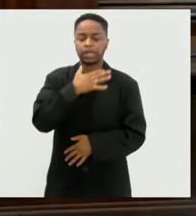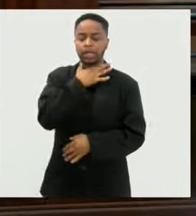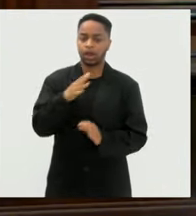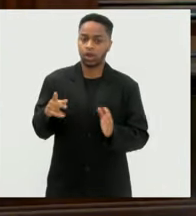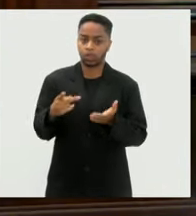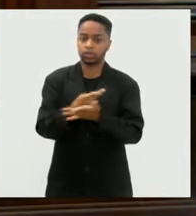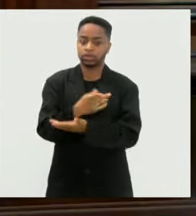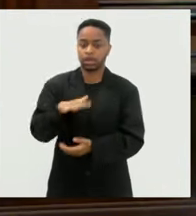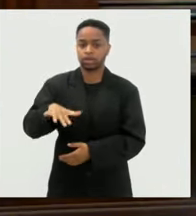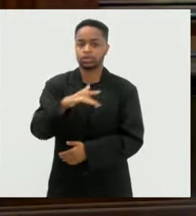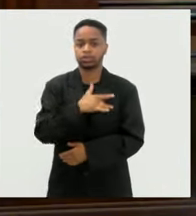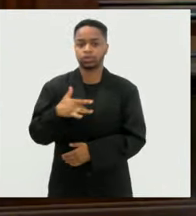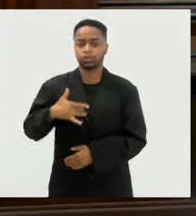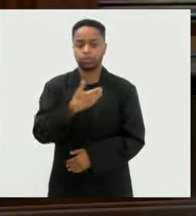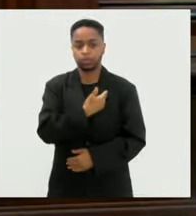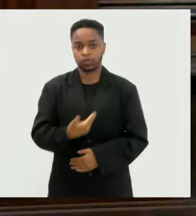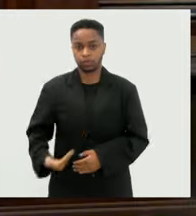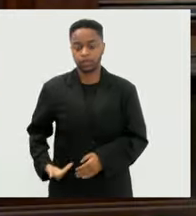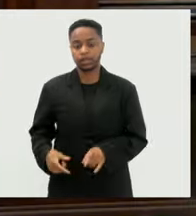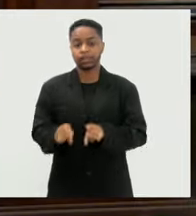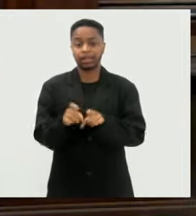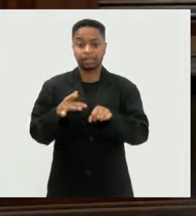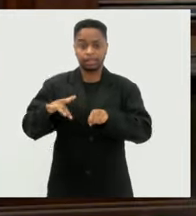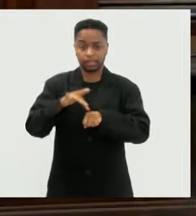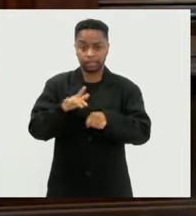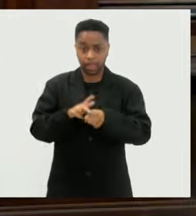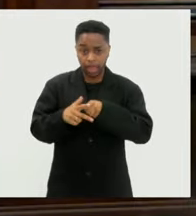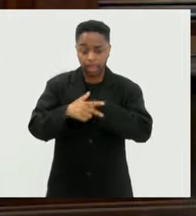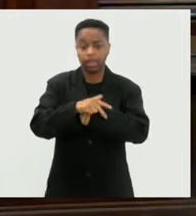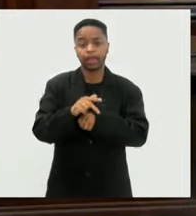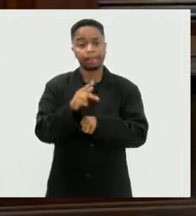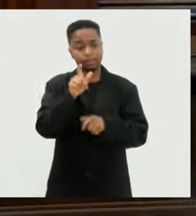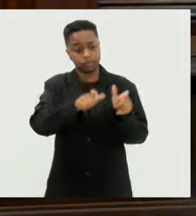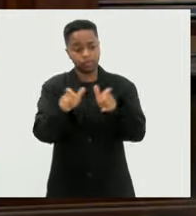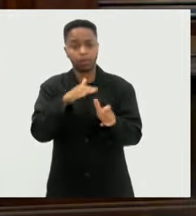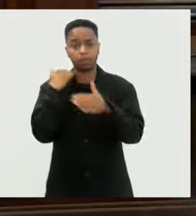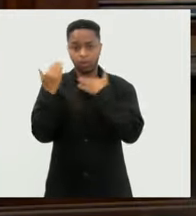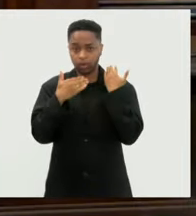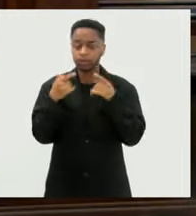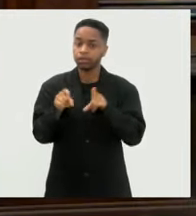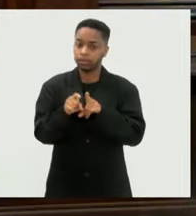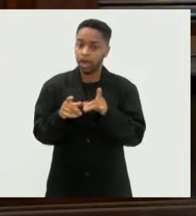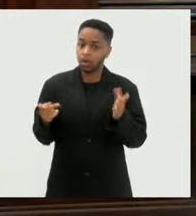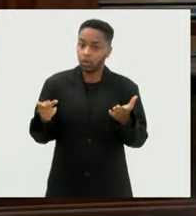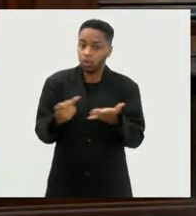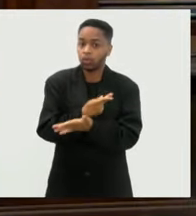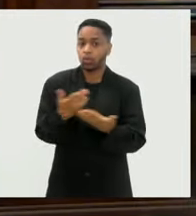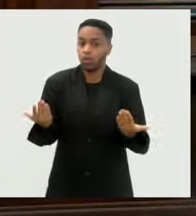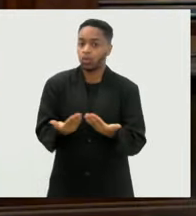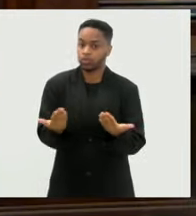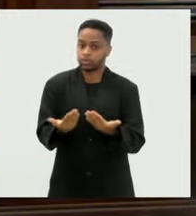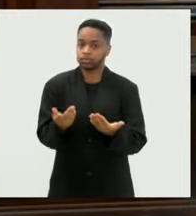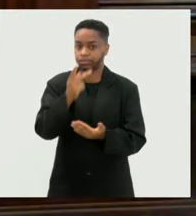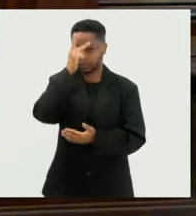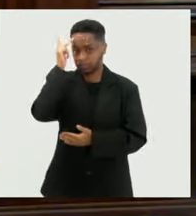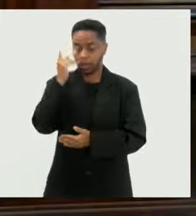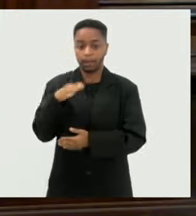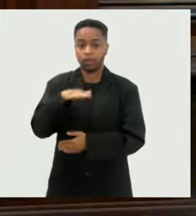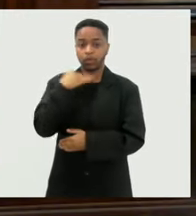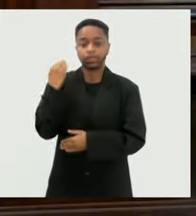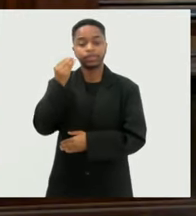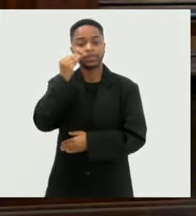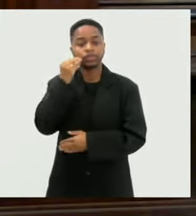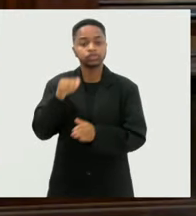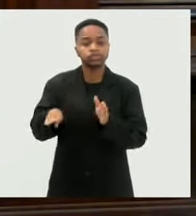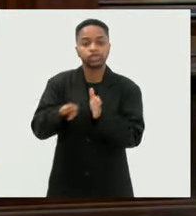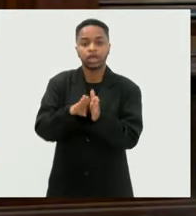de saúde pública. E dengue mata, matou um morador da Maré hoje, que tentava chegar na UPA da Maré, que